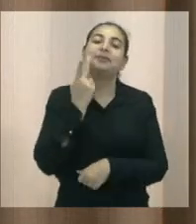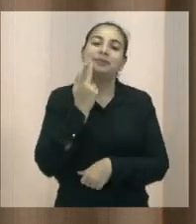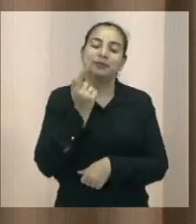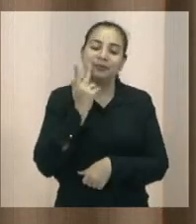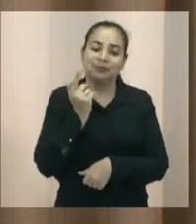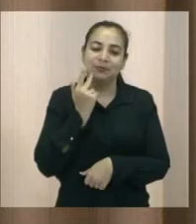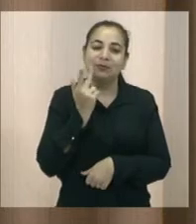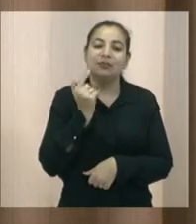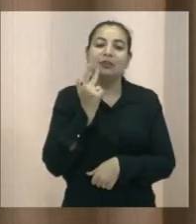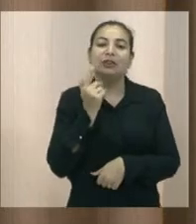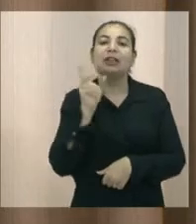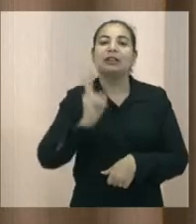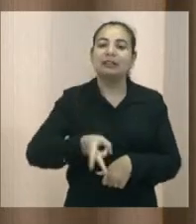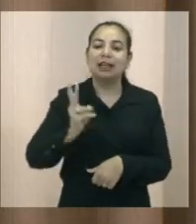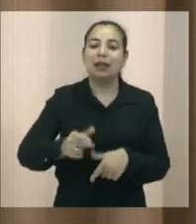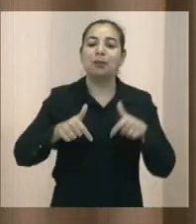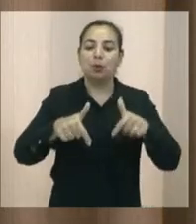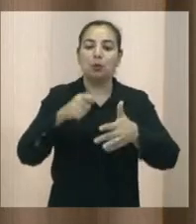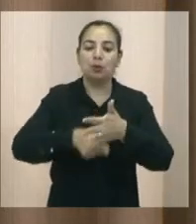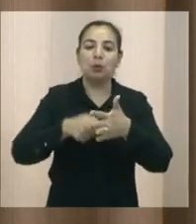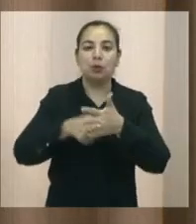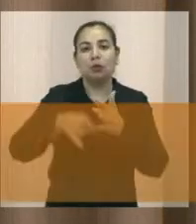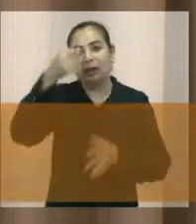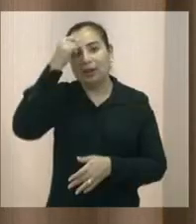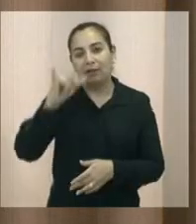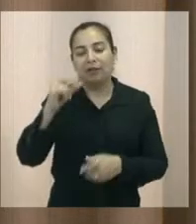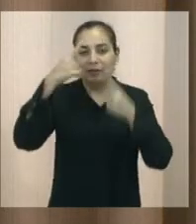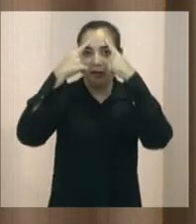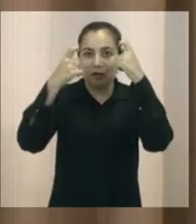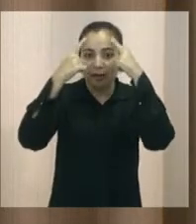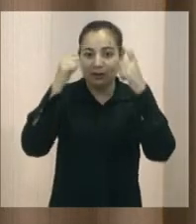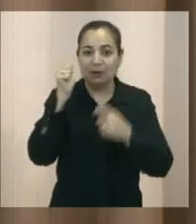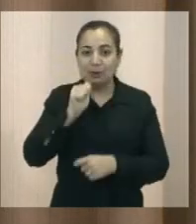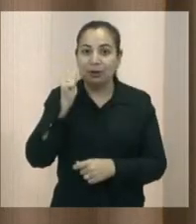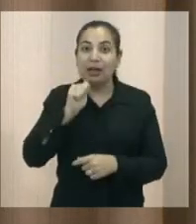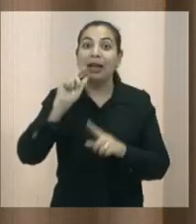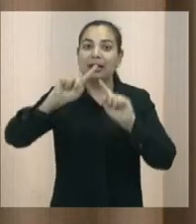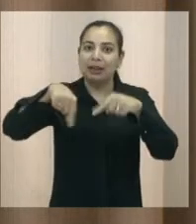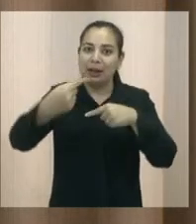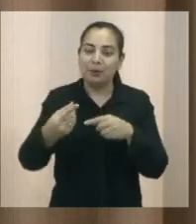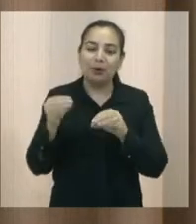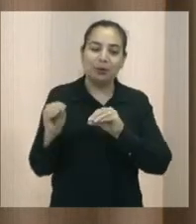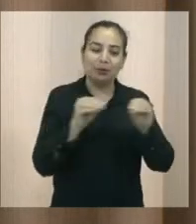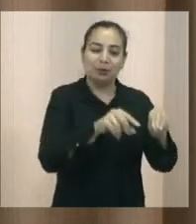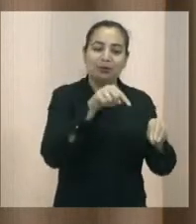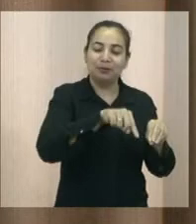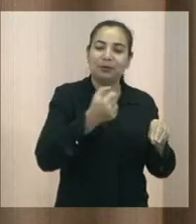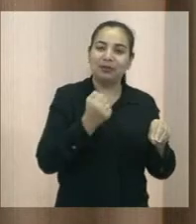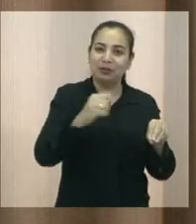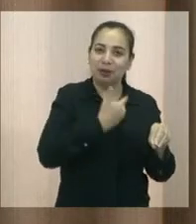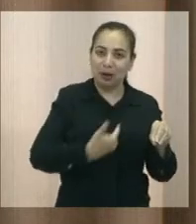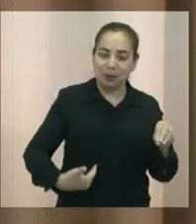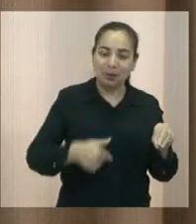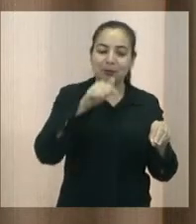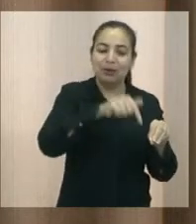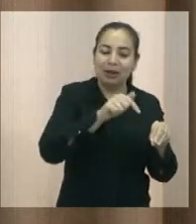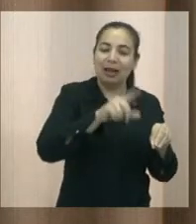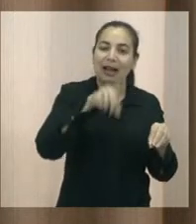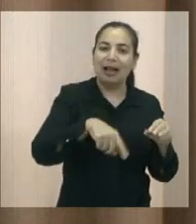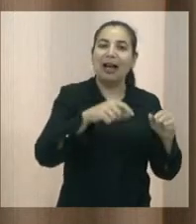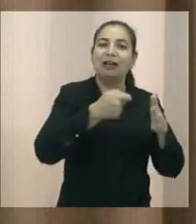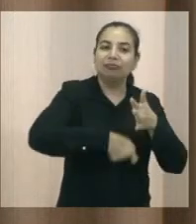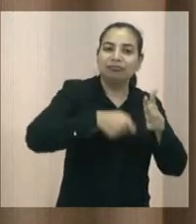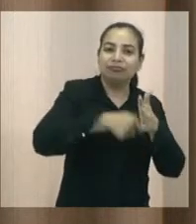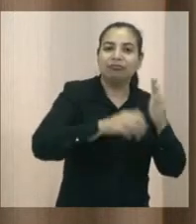contra a Mulher, e é aí sim que eu fui para o Núcleo de Habitação e Moradia. Por que a Defensoria, doutora? A Defensoria que faz